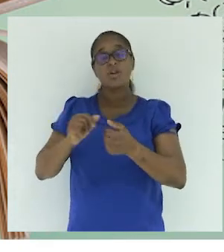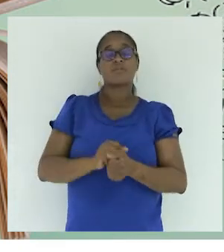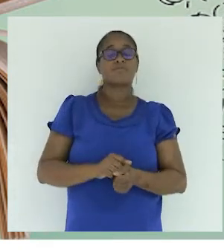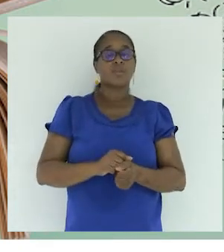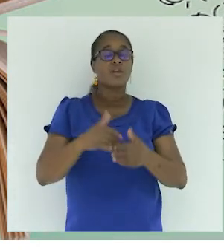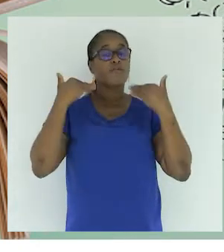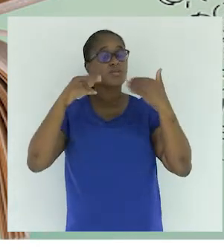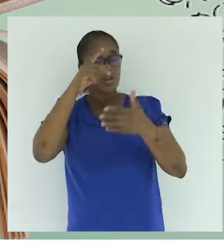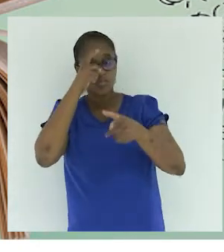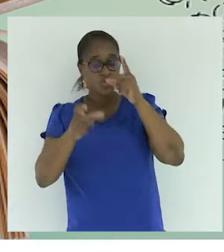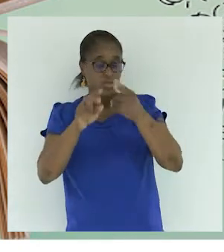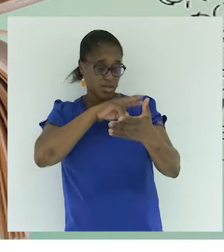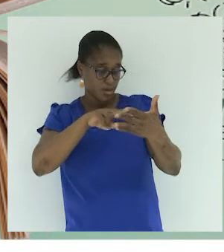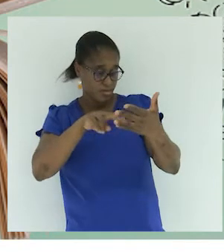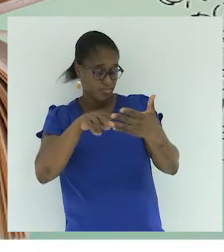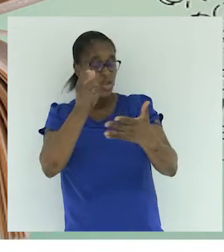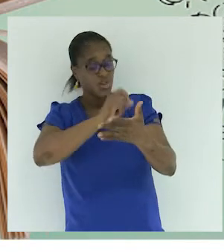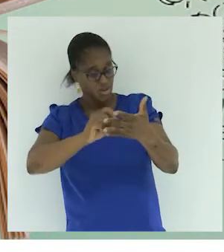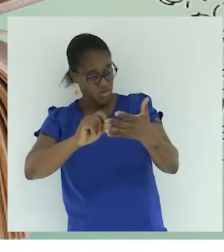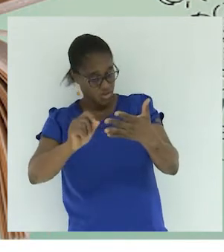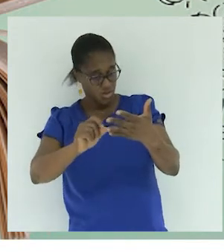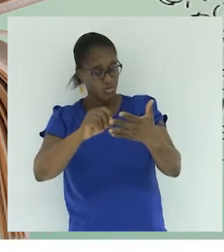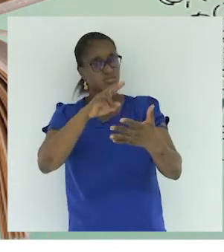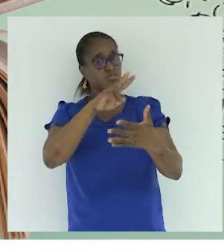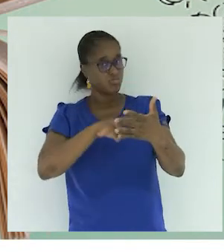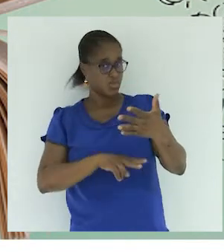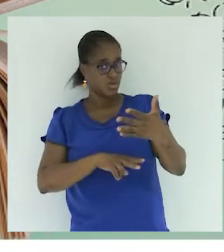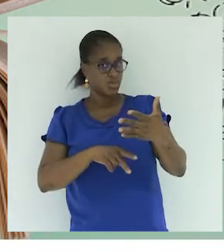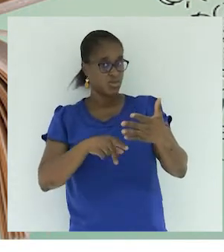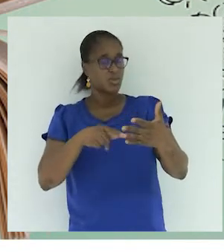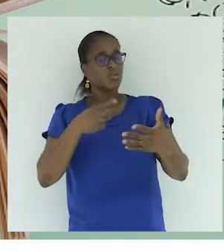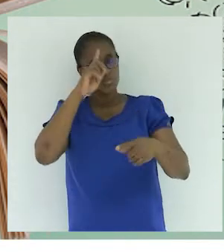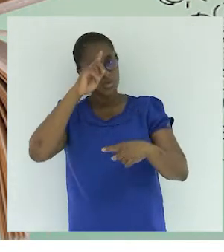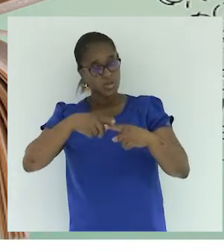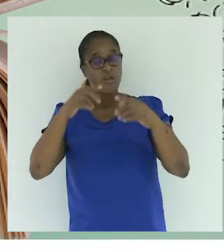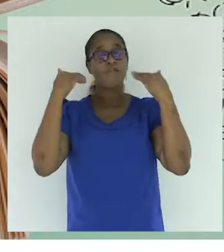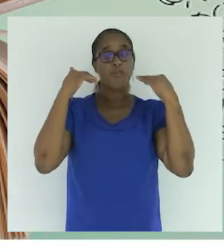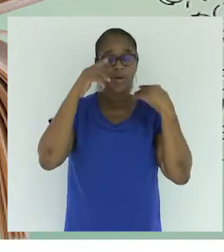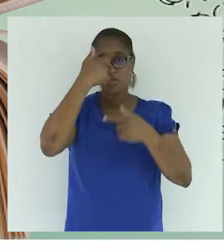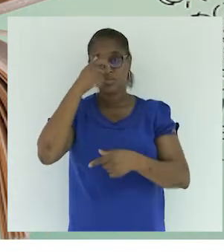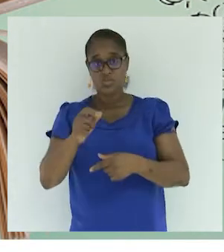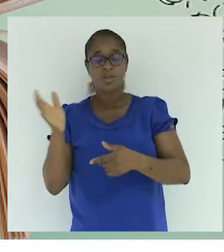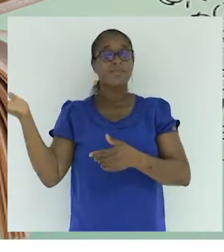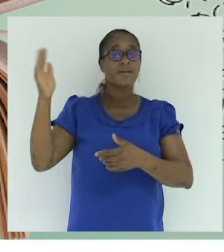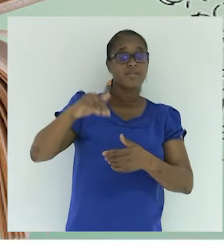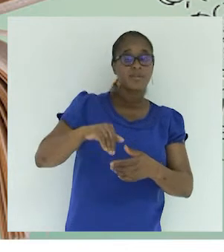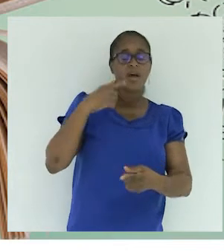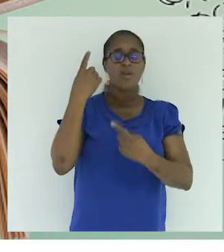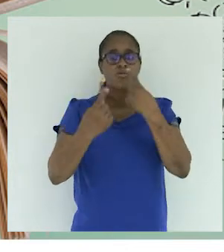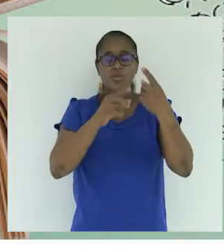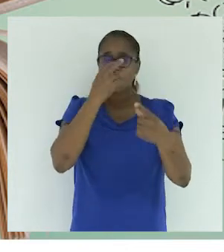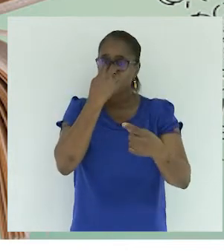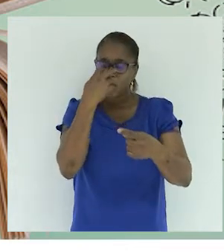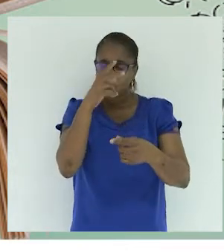leitor. É um texto escrito com a intenção de informar o leitor e trazer algumas curiosidades